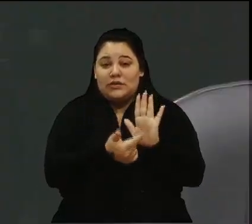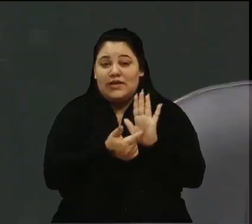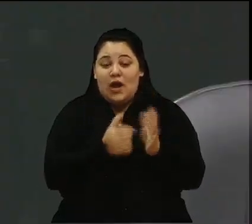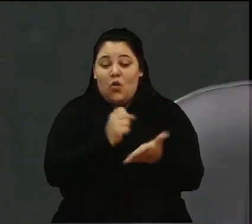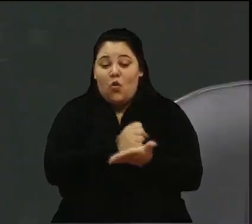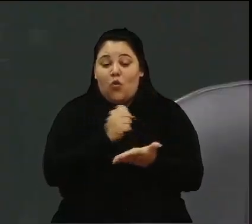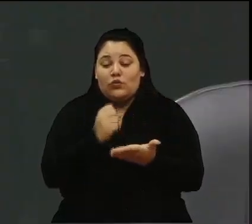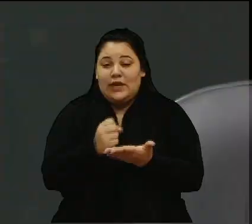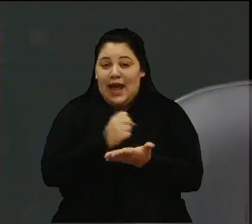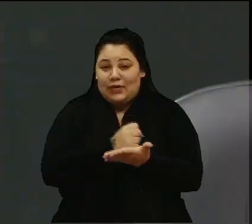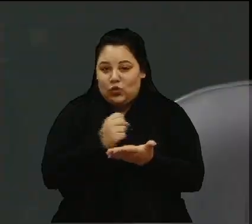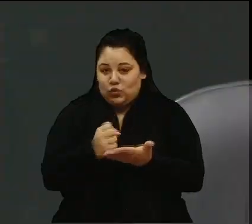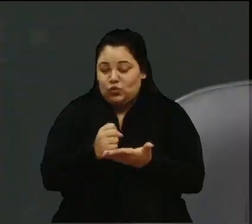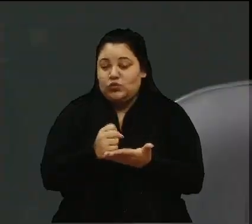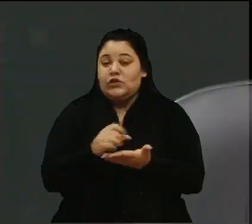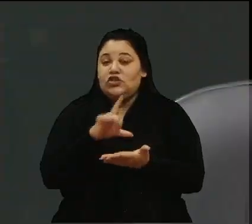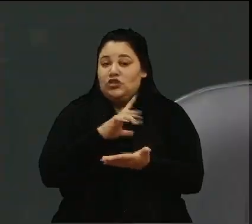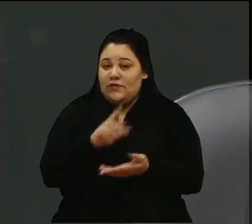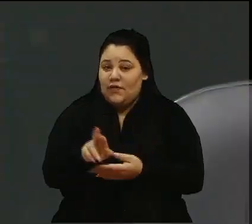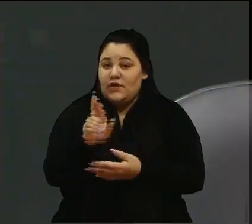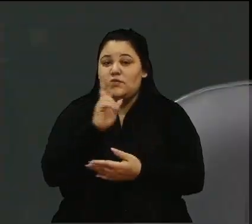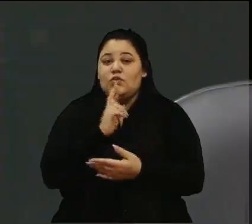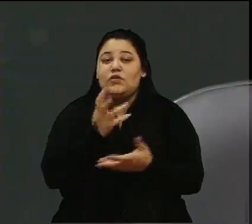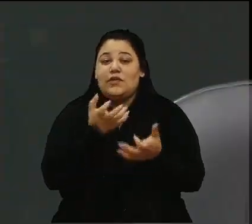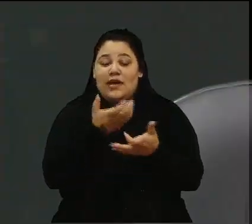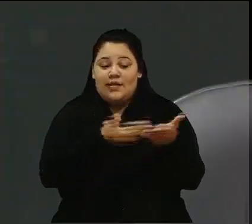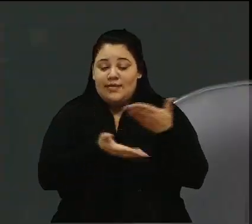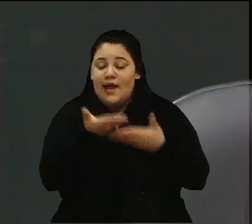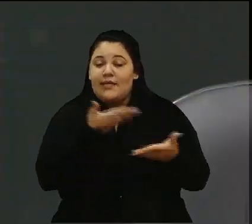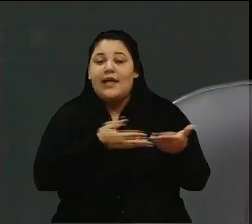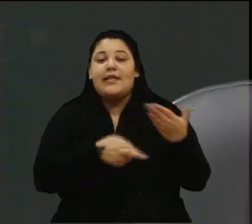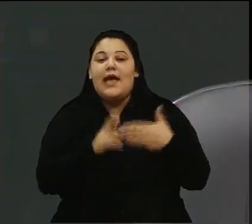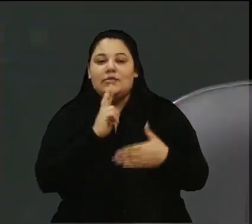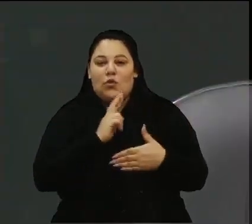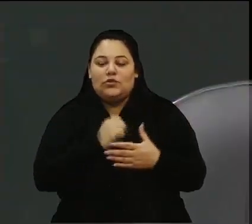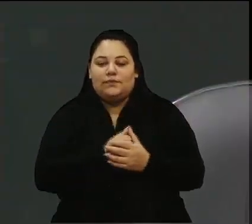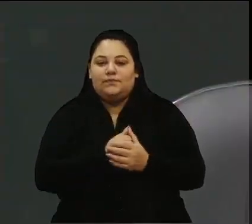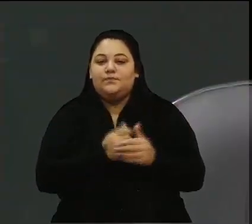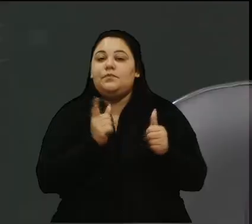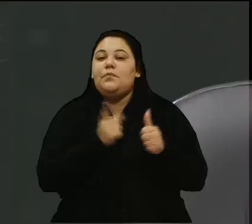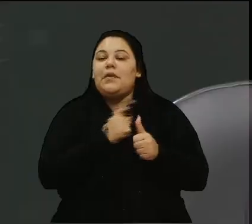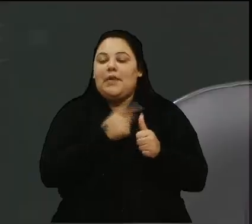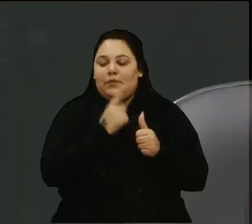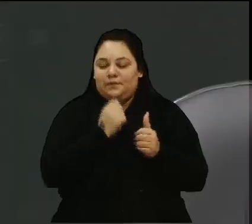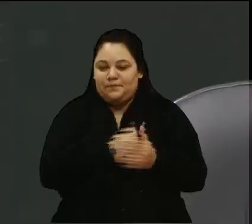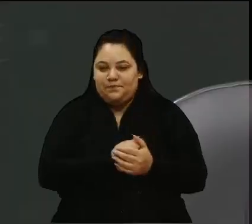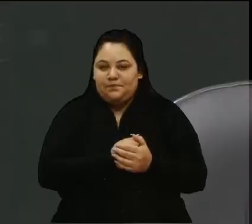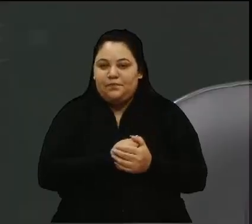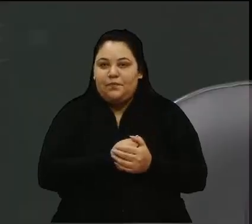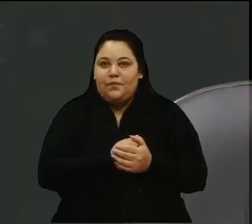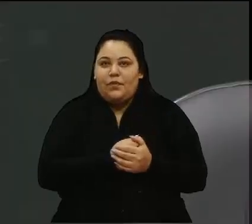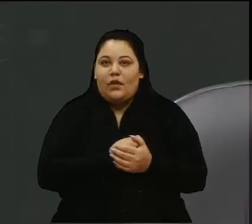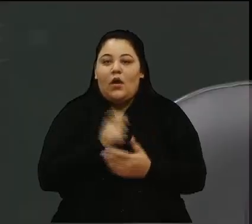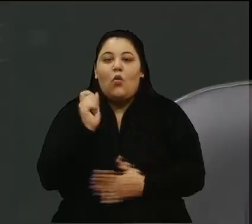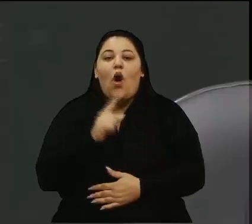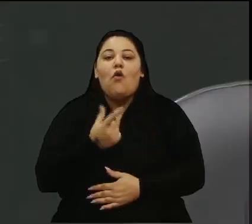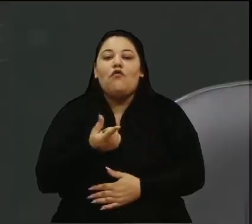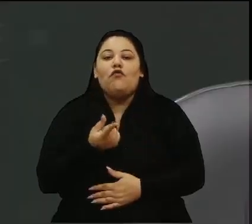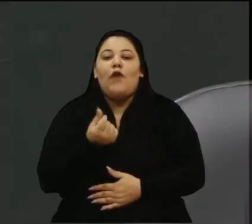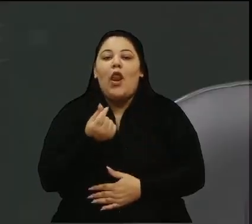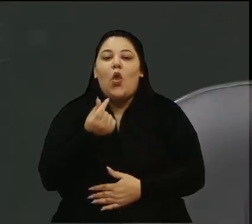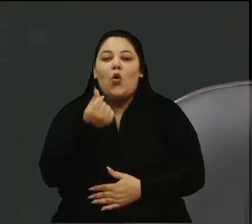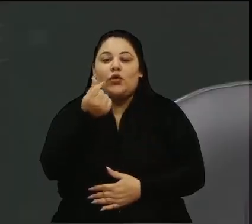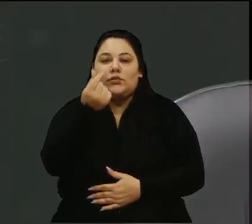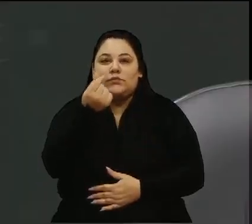e nós tivemos um retorno e eu queria tratar desse retorno especificamente. Primeira questão, qual é o valor faturado na